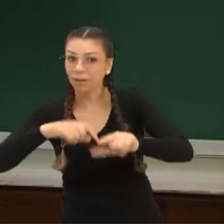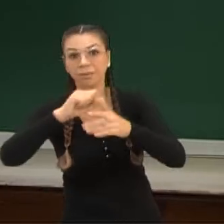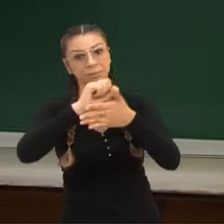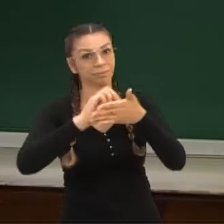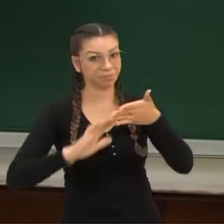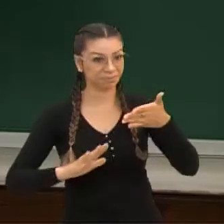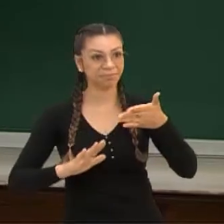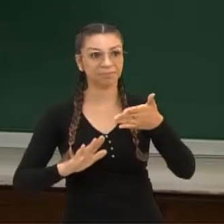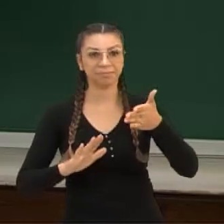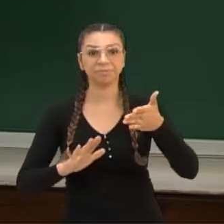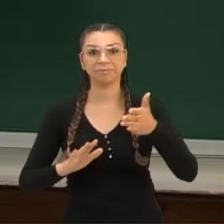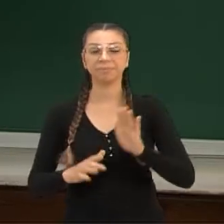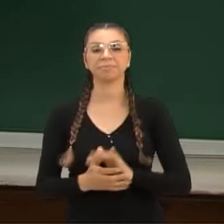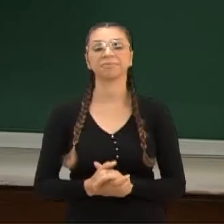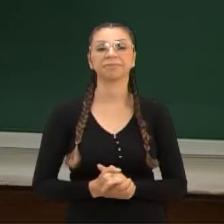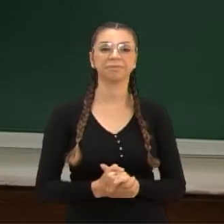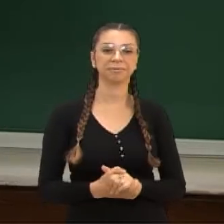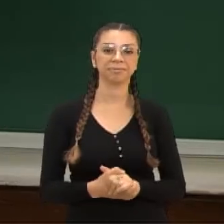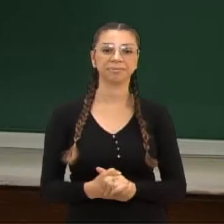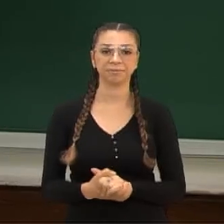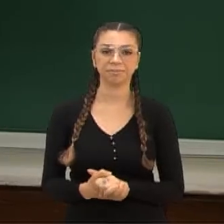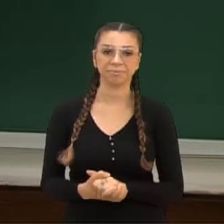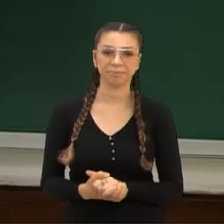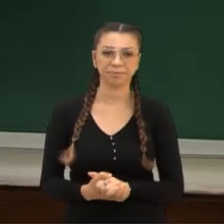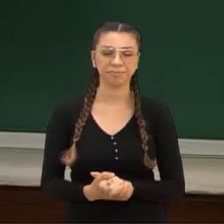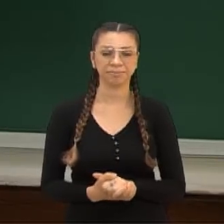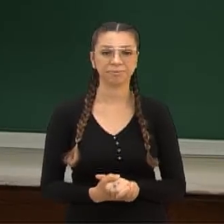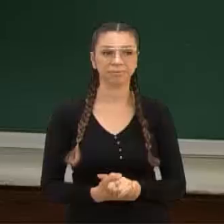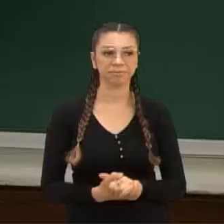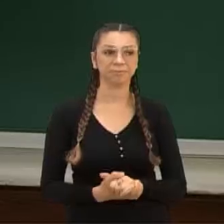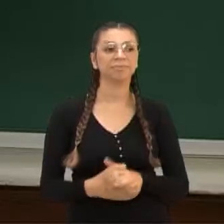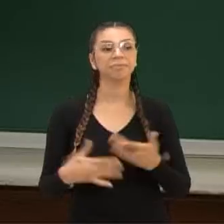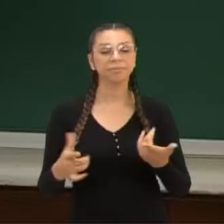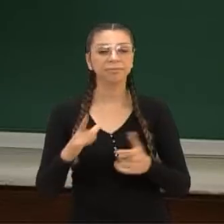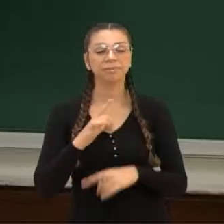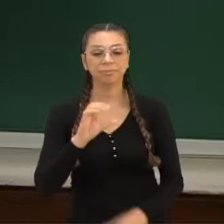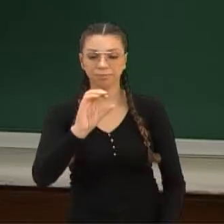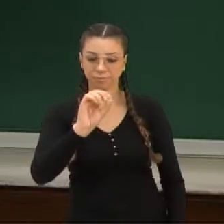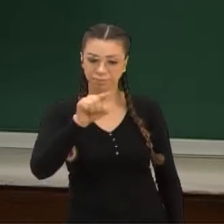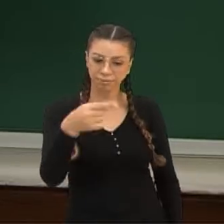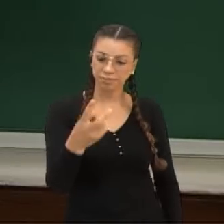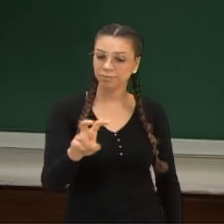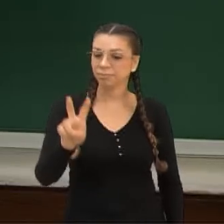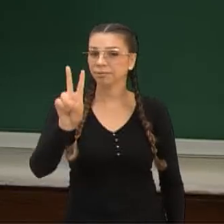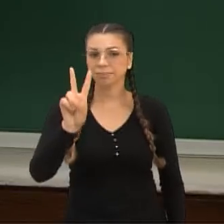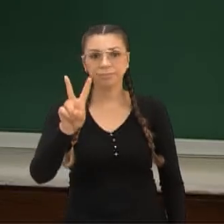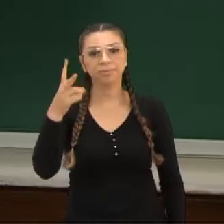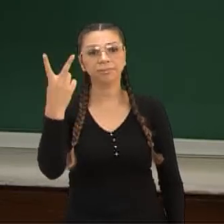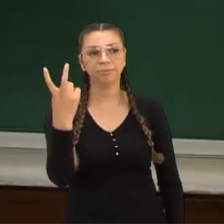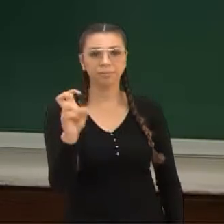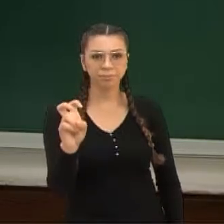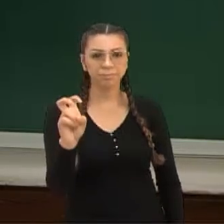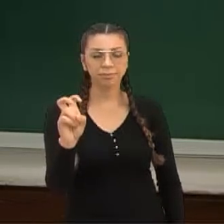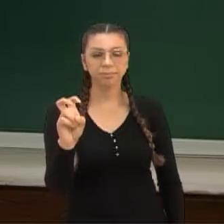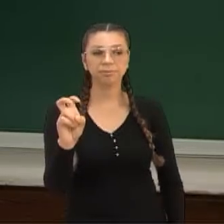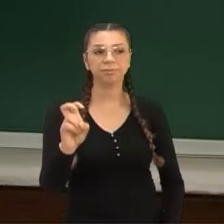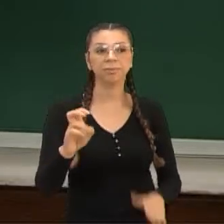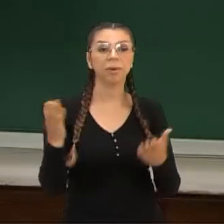né? E aí, aqui, ó, aqui é o ponto 0,25, continua aqui, só que agora